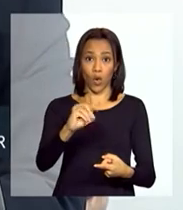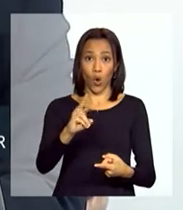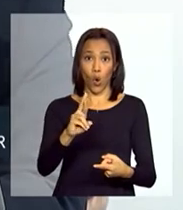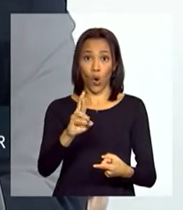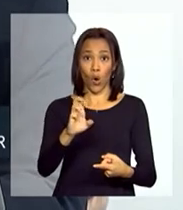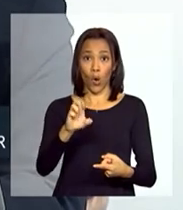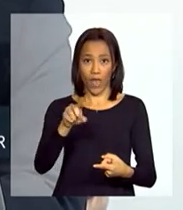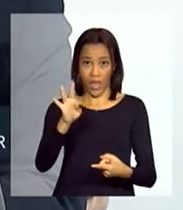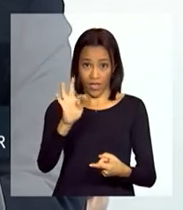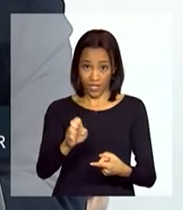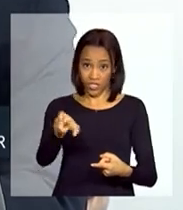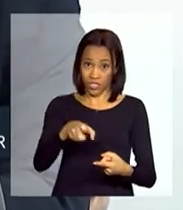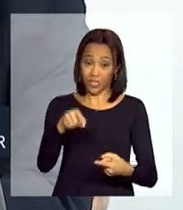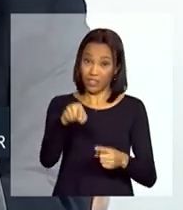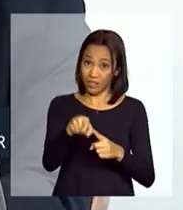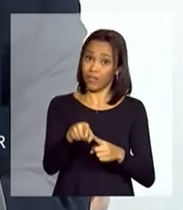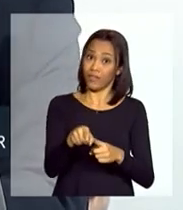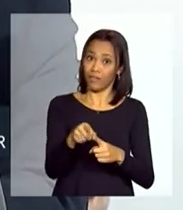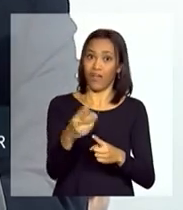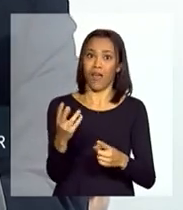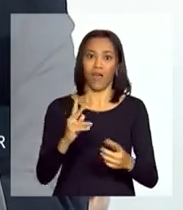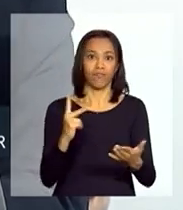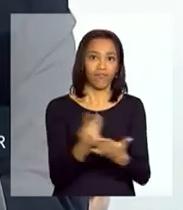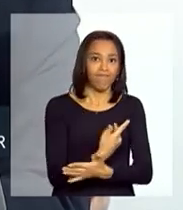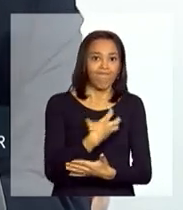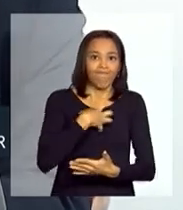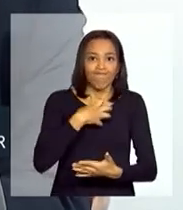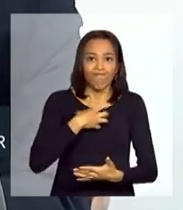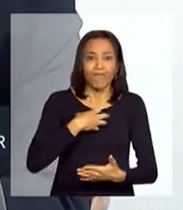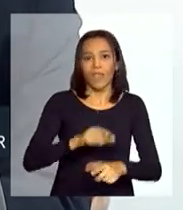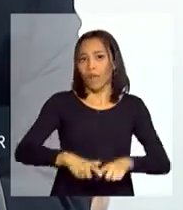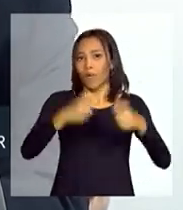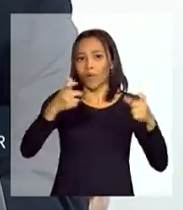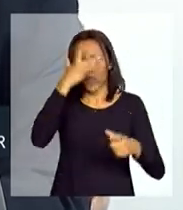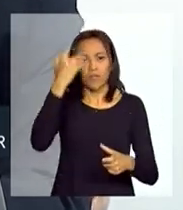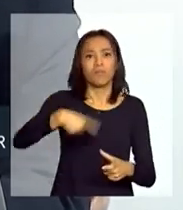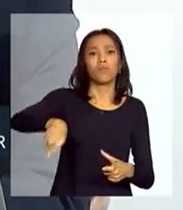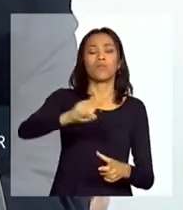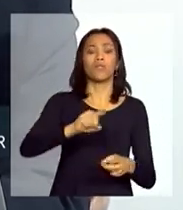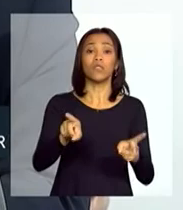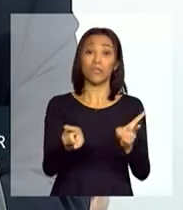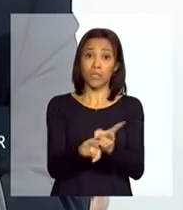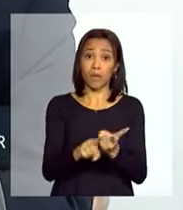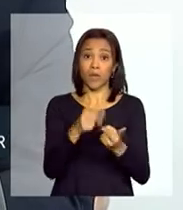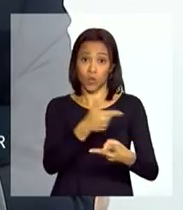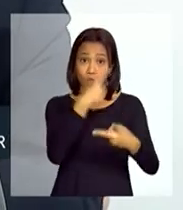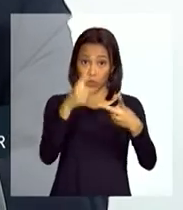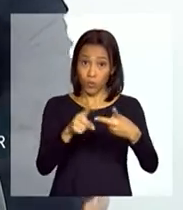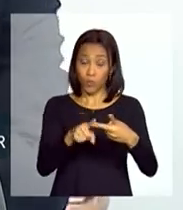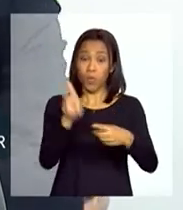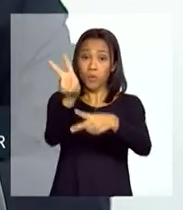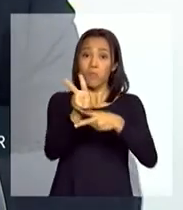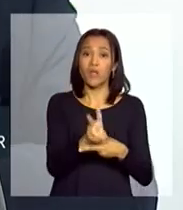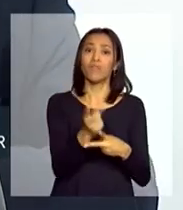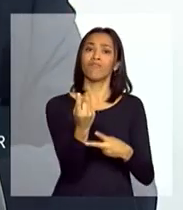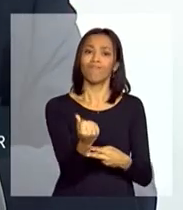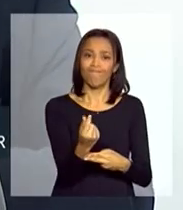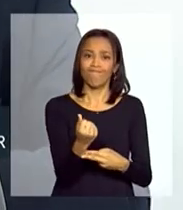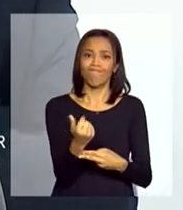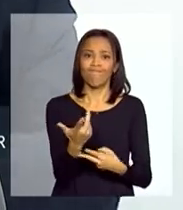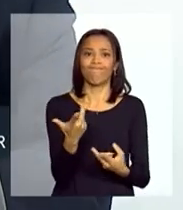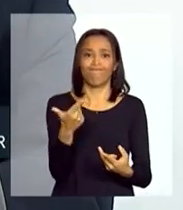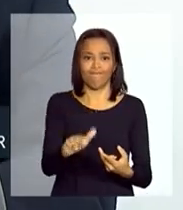de maior impacto nos bancos e nos cidadãos e com os créditos que a segunda elemento quem vai desenvolve